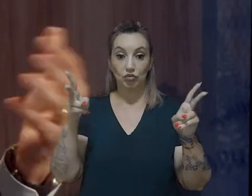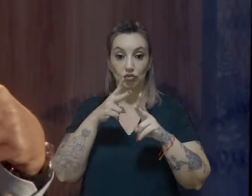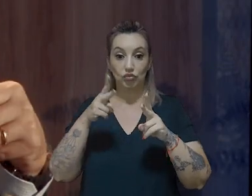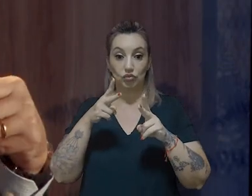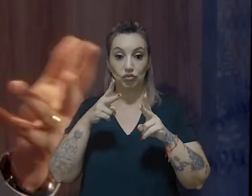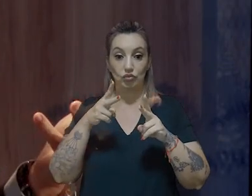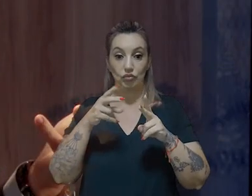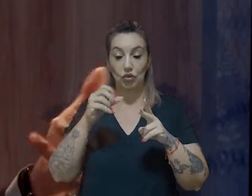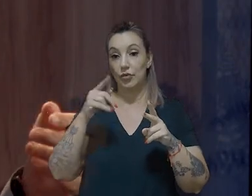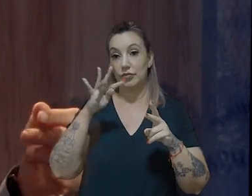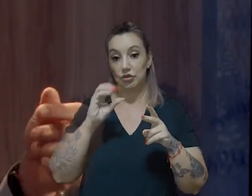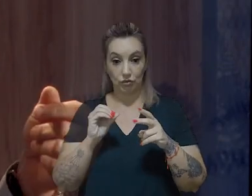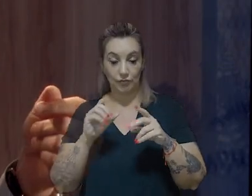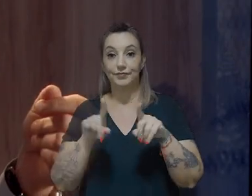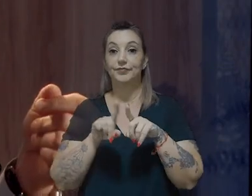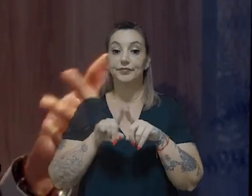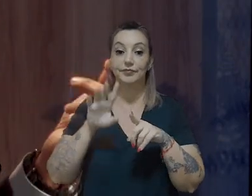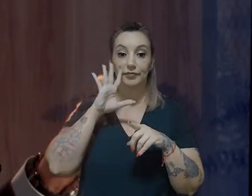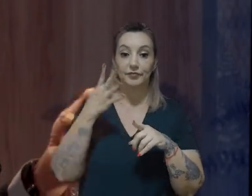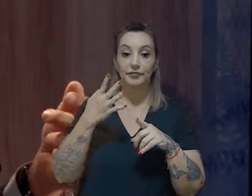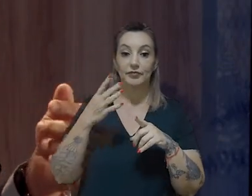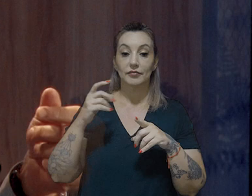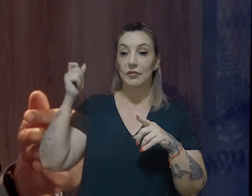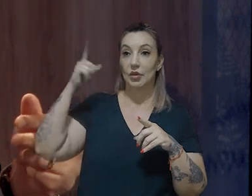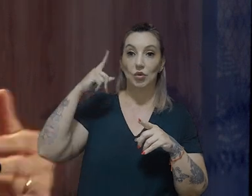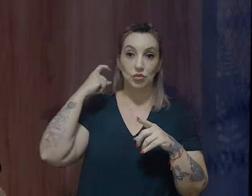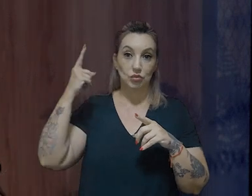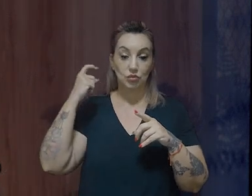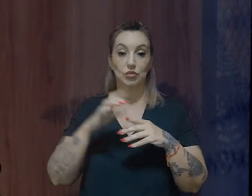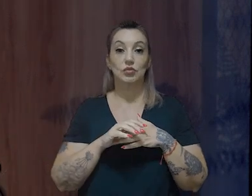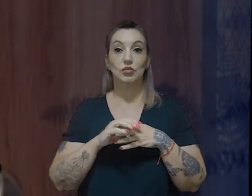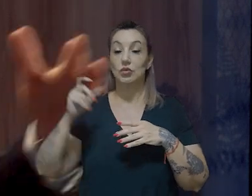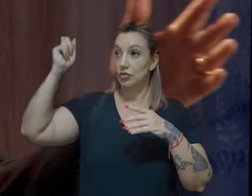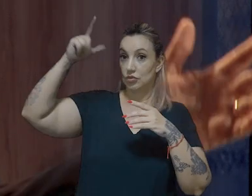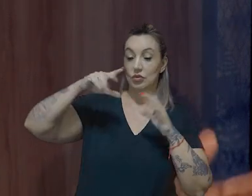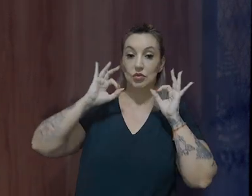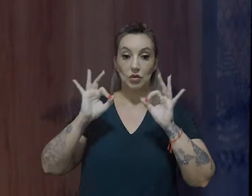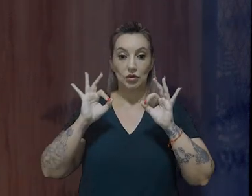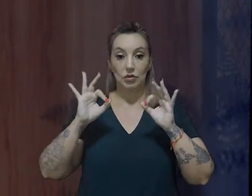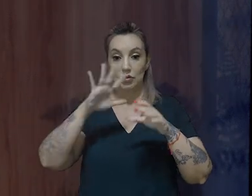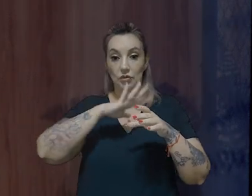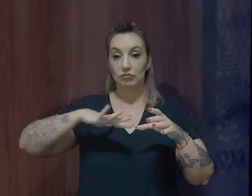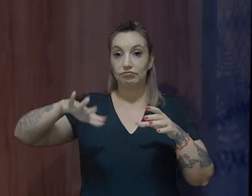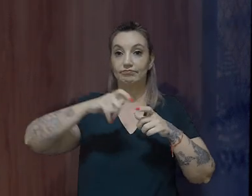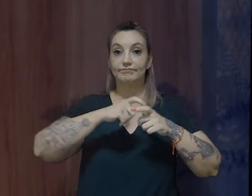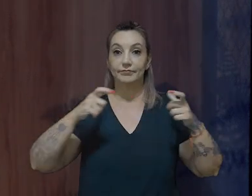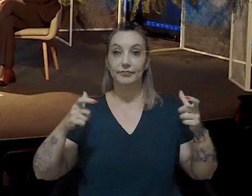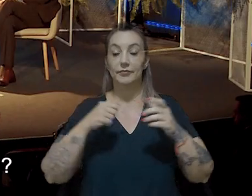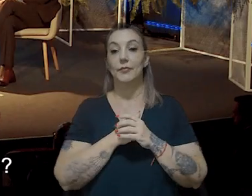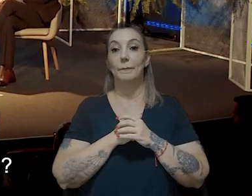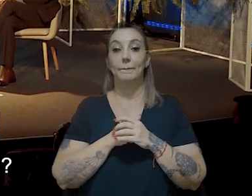estroboscópico e efeito ah h também sonoro e a Solar de fato cobre uma uma região muito